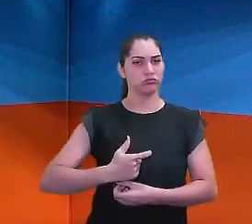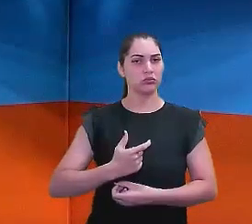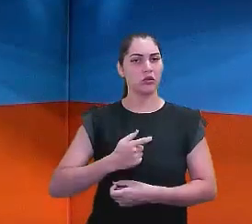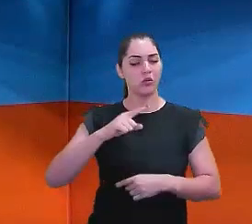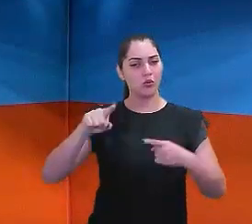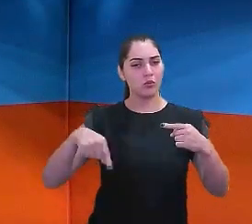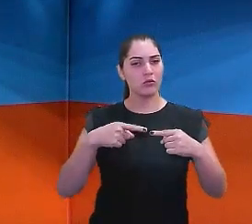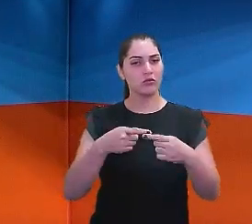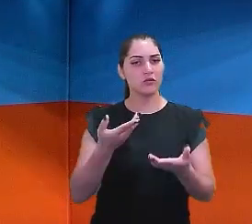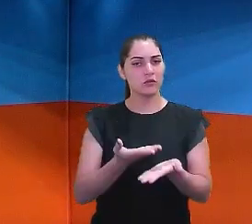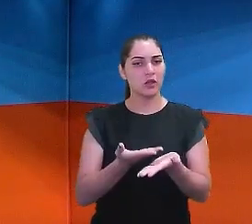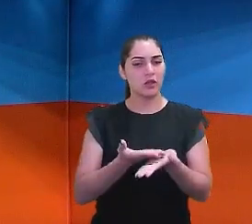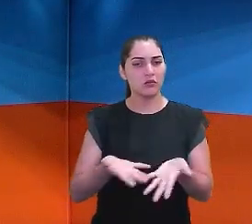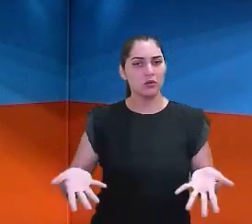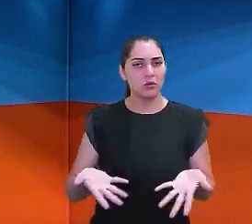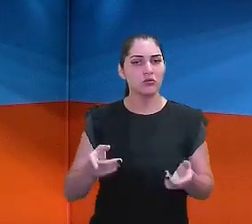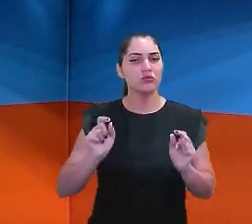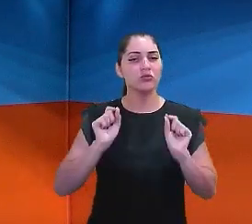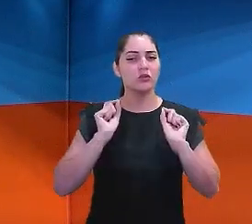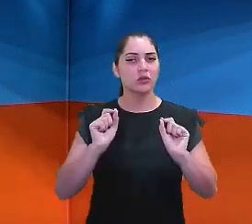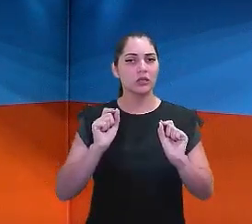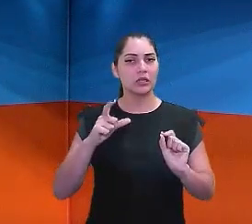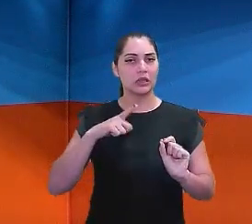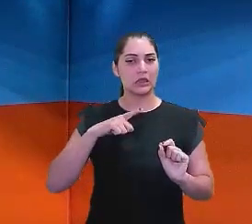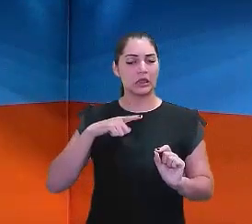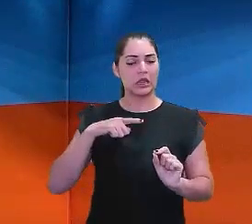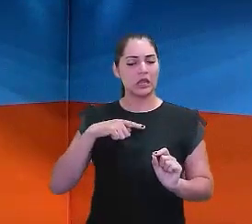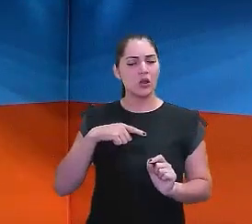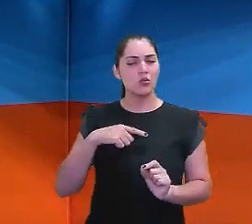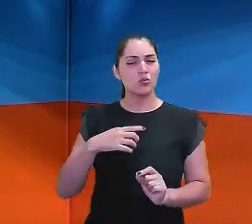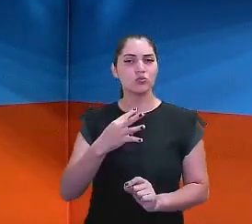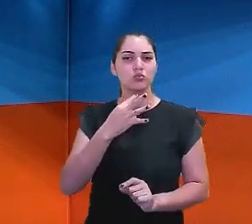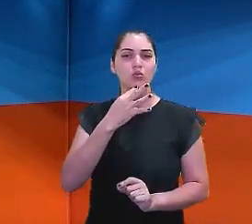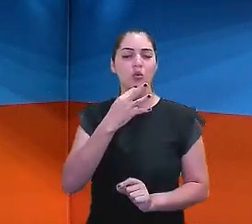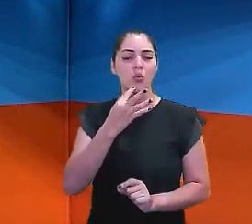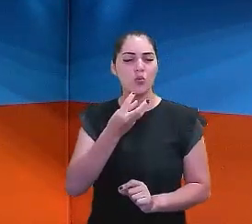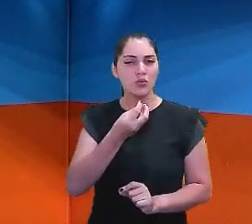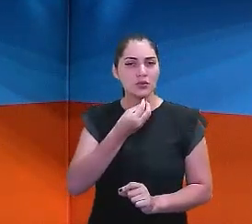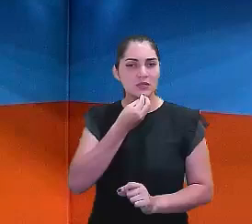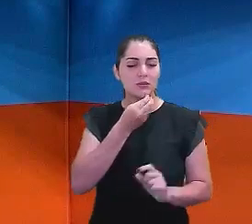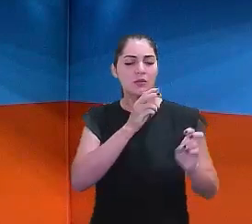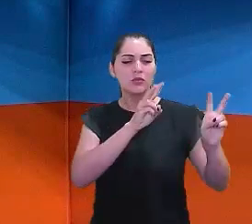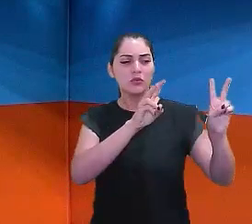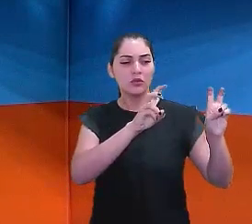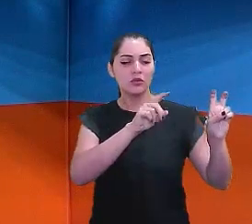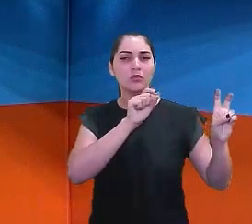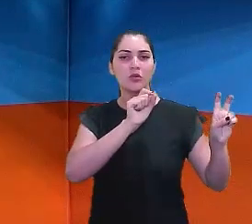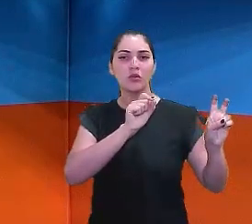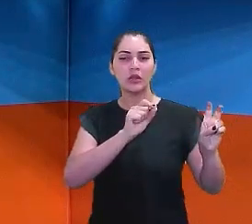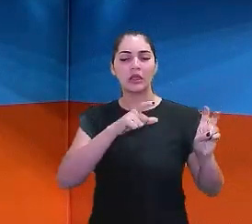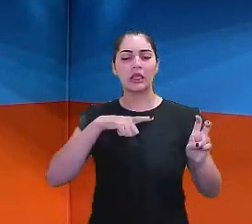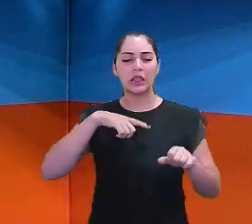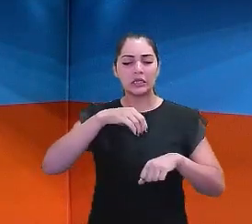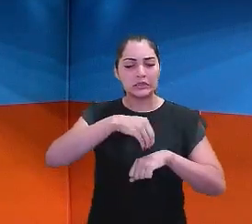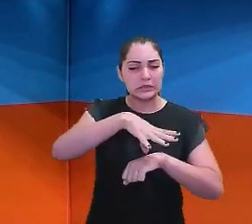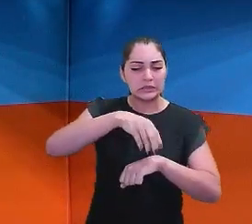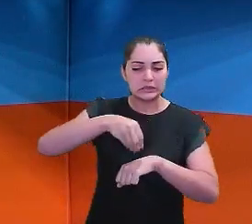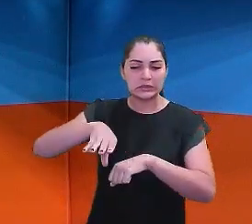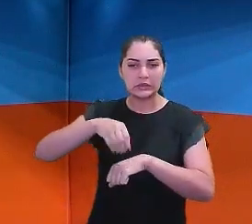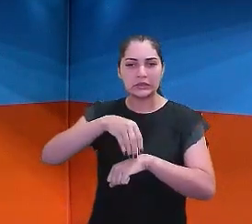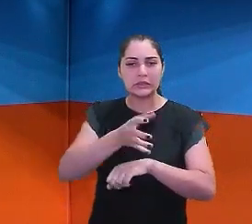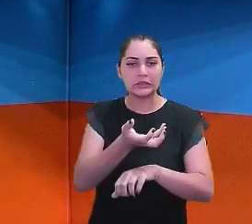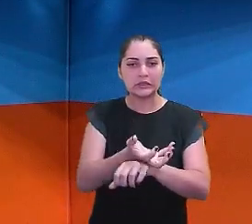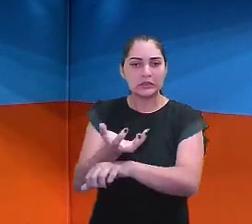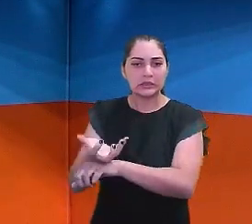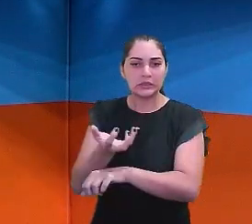objetivo da nossa aula hoje, gente, é fazer com que você tenha uma emancipação crítica de uma temática que é interdisciplinar e transdisciplinar. Se